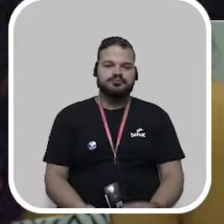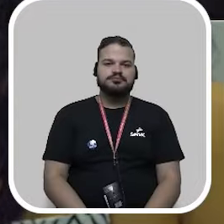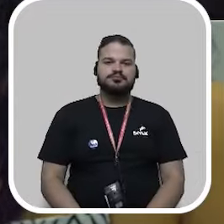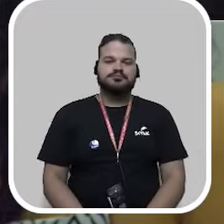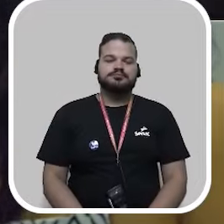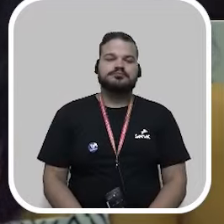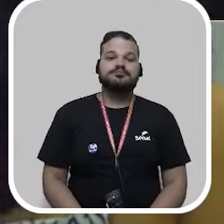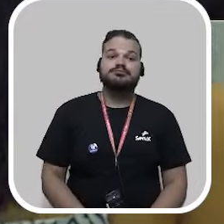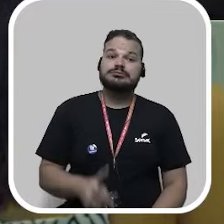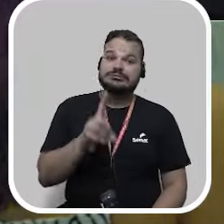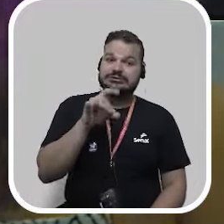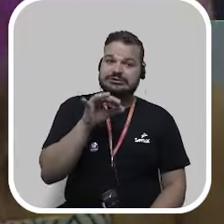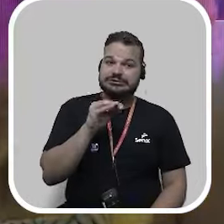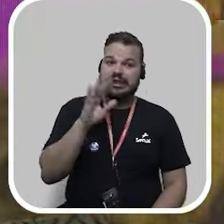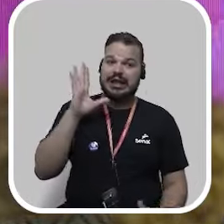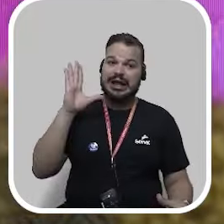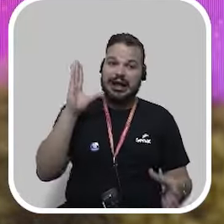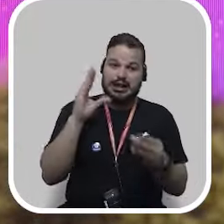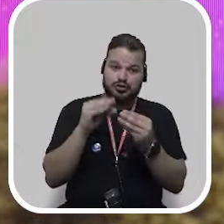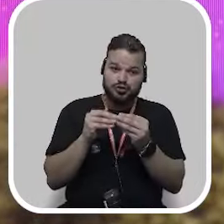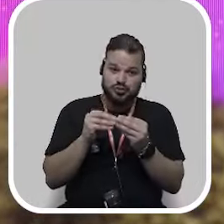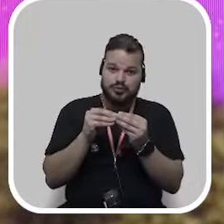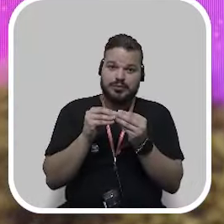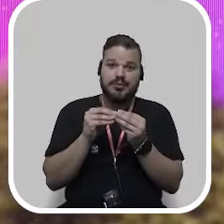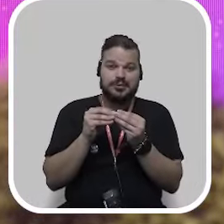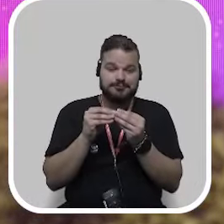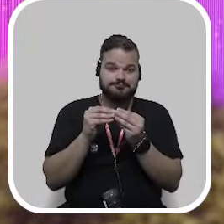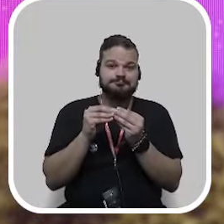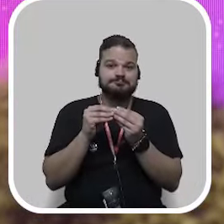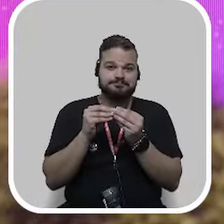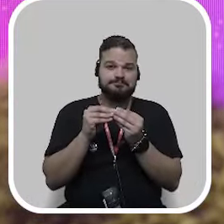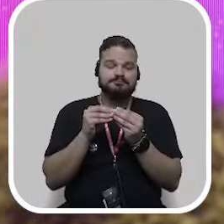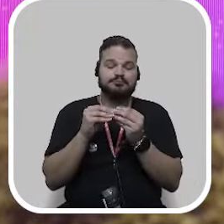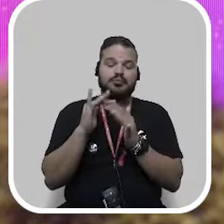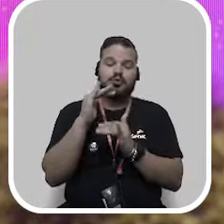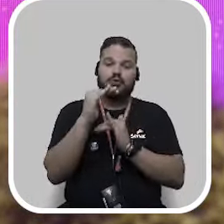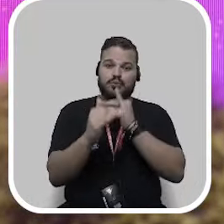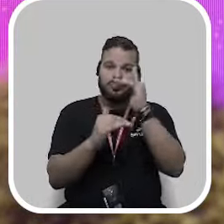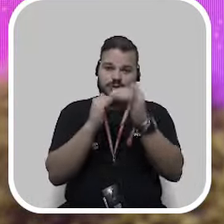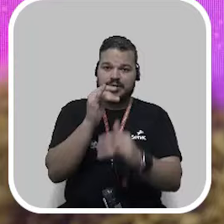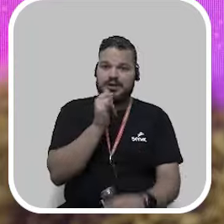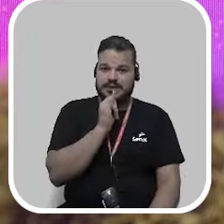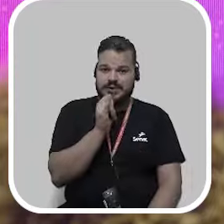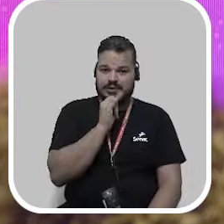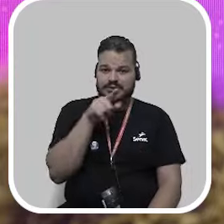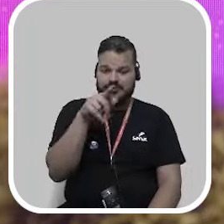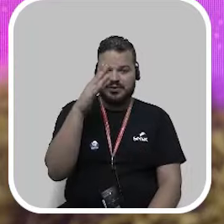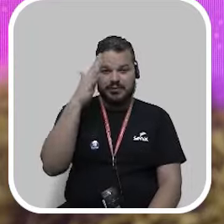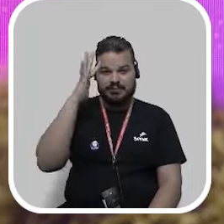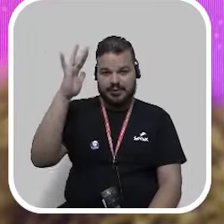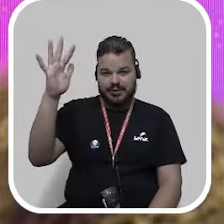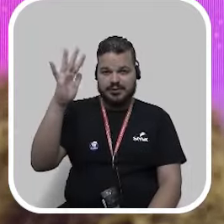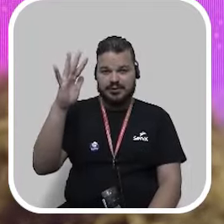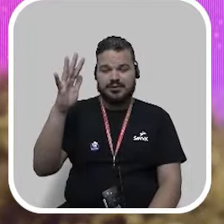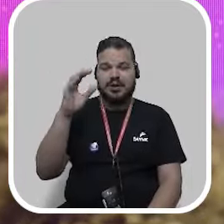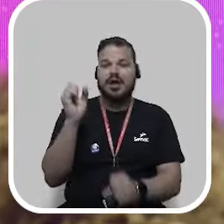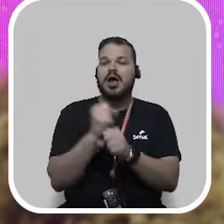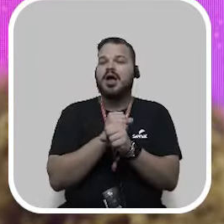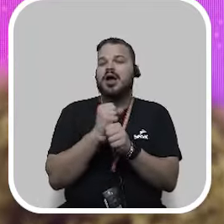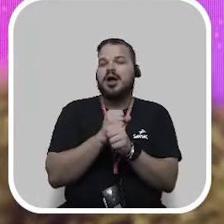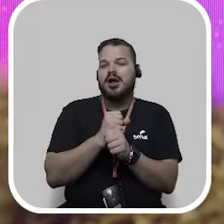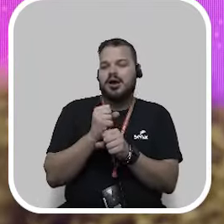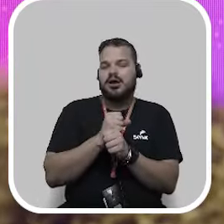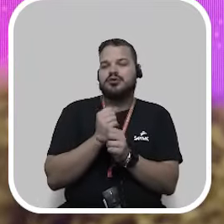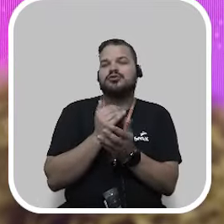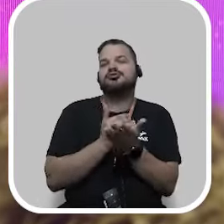daria eu vou tentar resumir ao máximo tá eh o processo por exemplo se você pensar no ano ele já